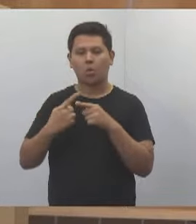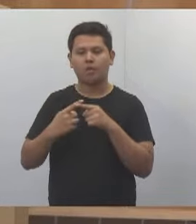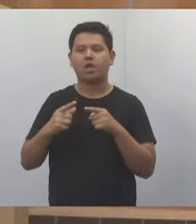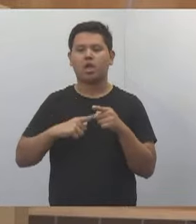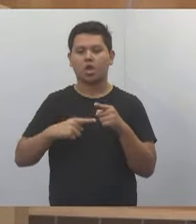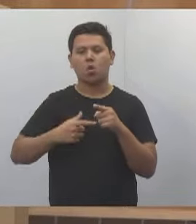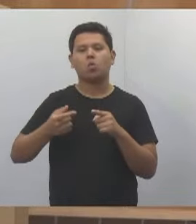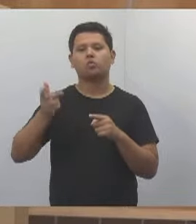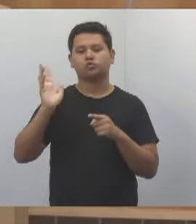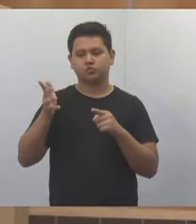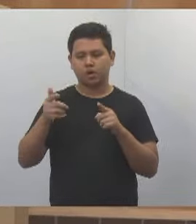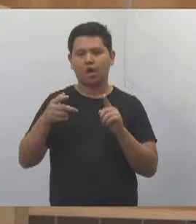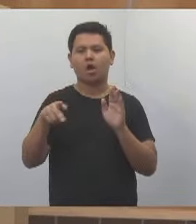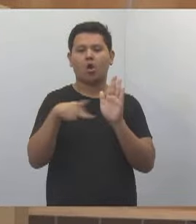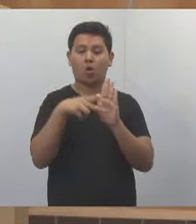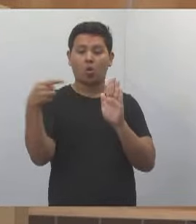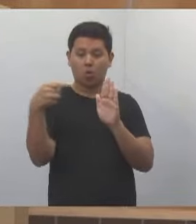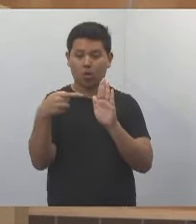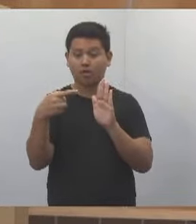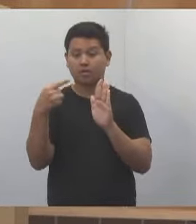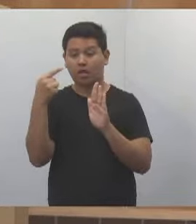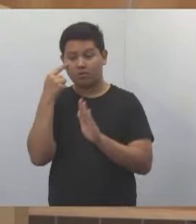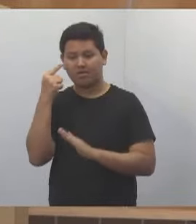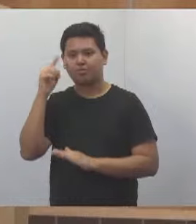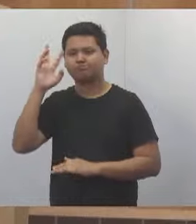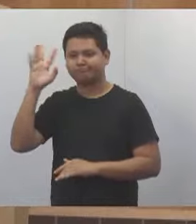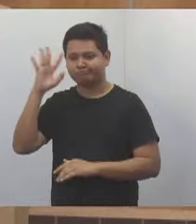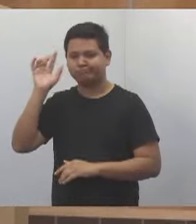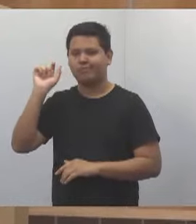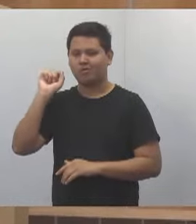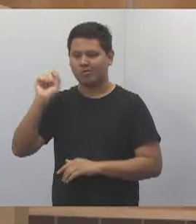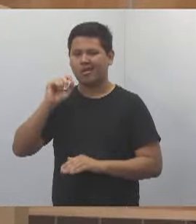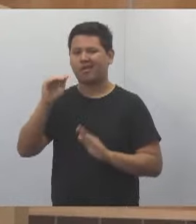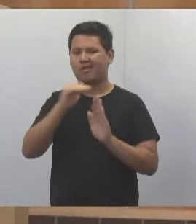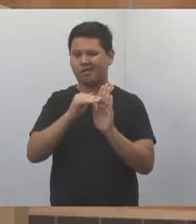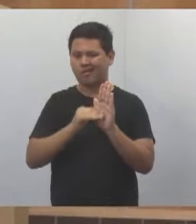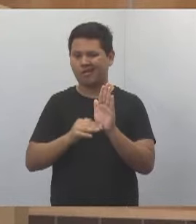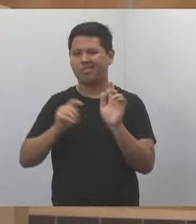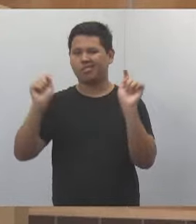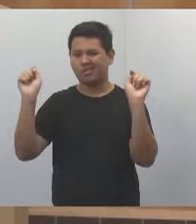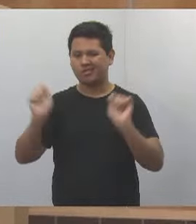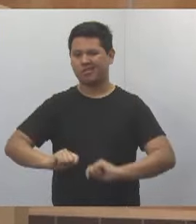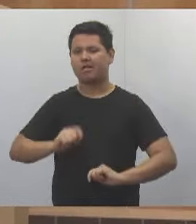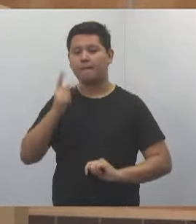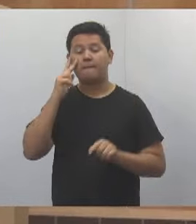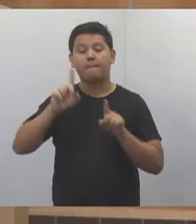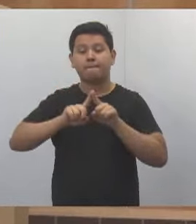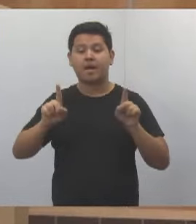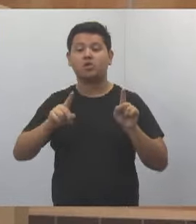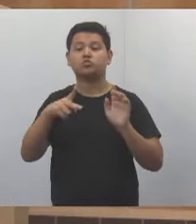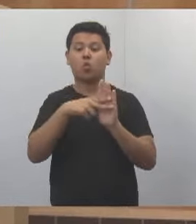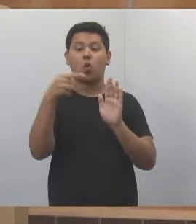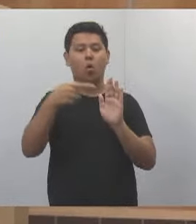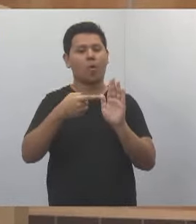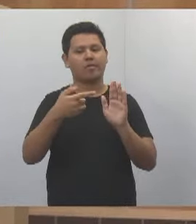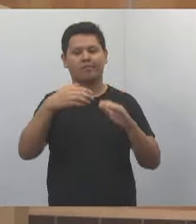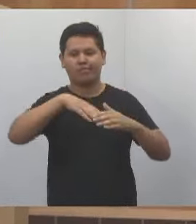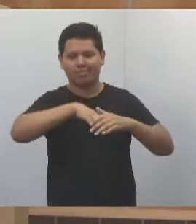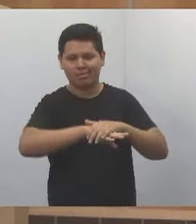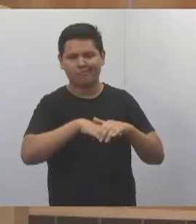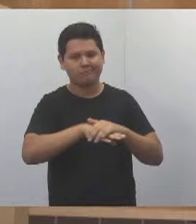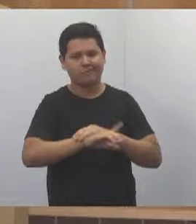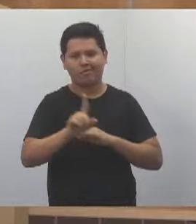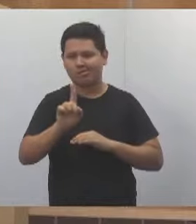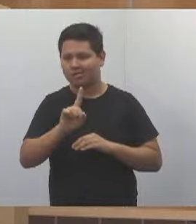tinha um projeto e entendo que a competência é concorrente, mas por alguns motivos o projeto foi arquivado, não foi